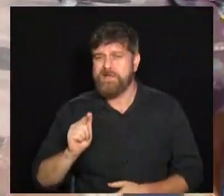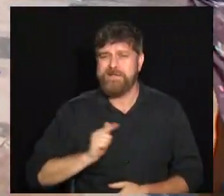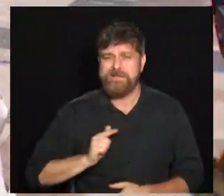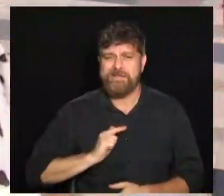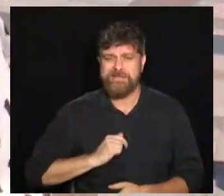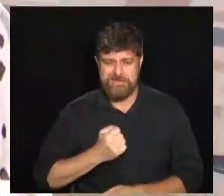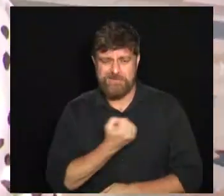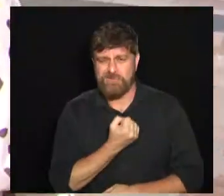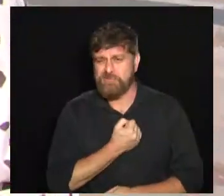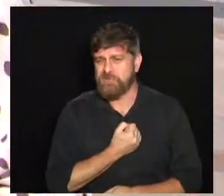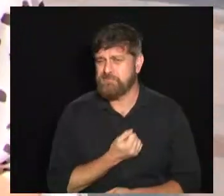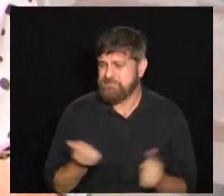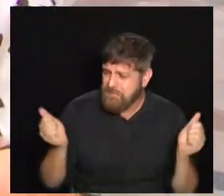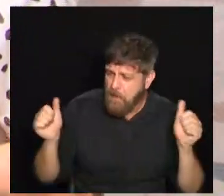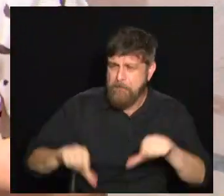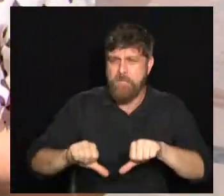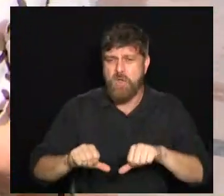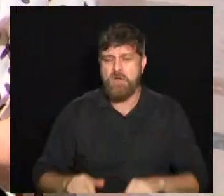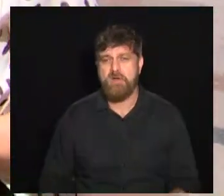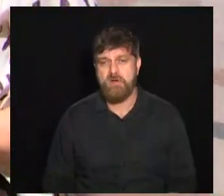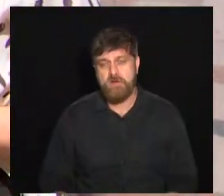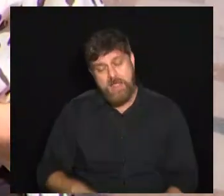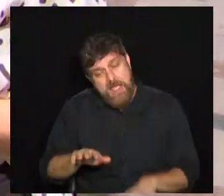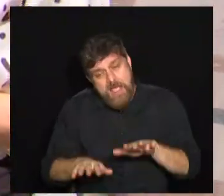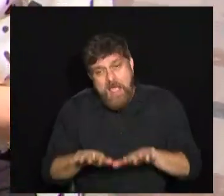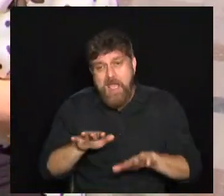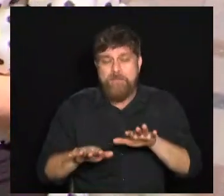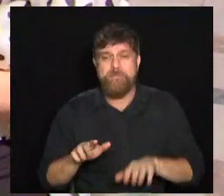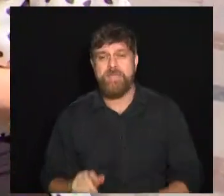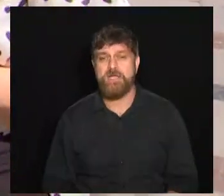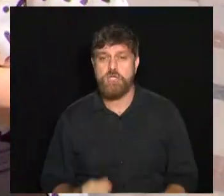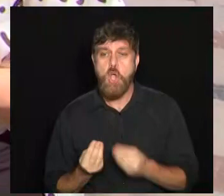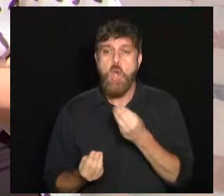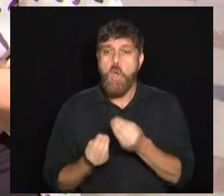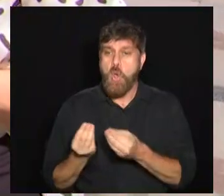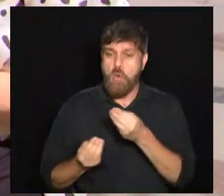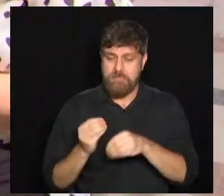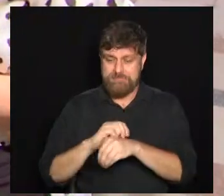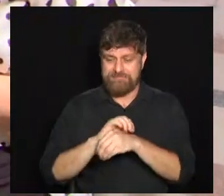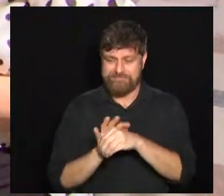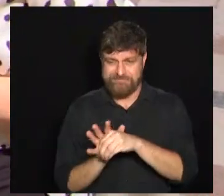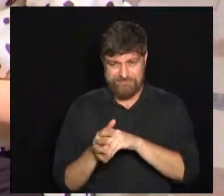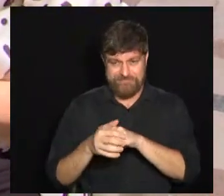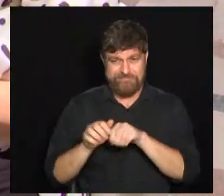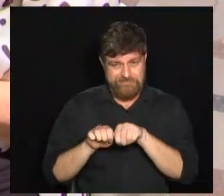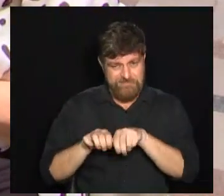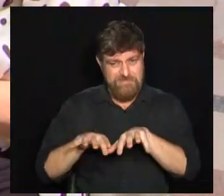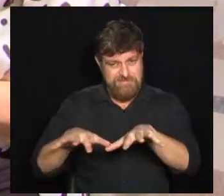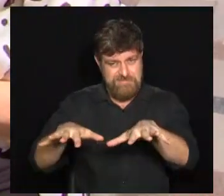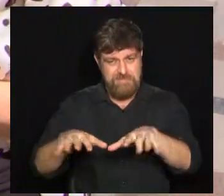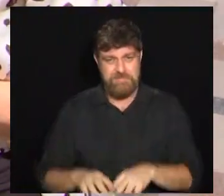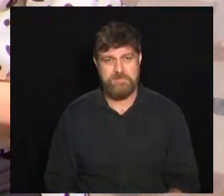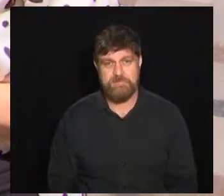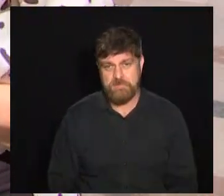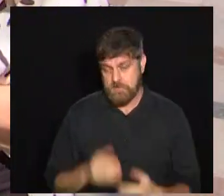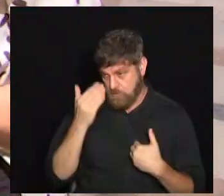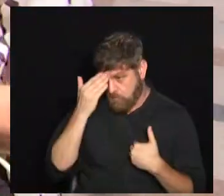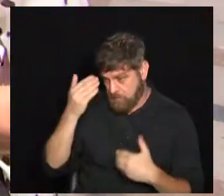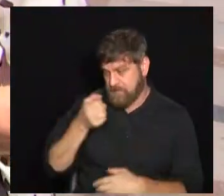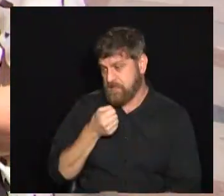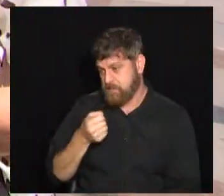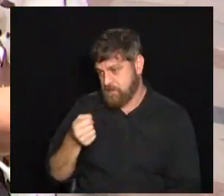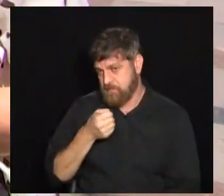desse quadro ou não, né? Dependendo aí de como essa doença aí se evoluir, né? Muito obrigado pela